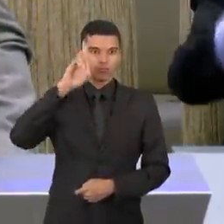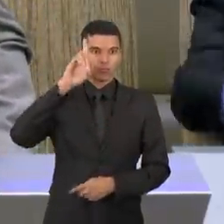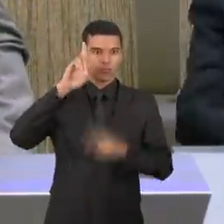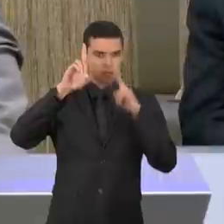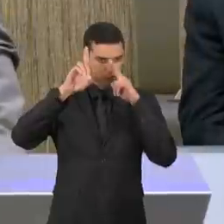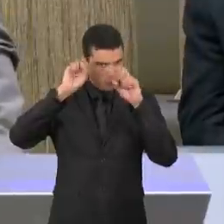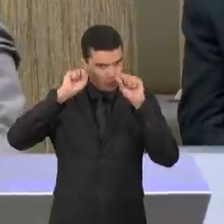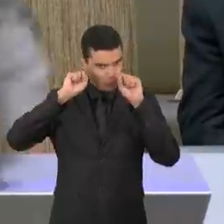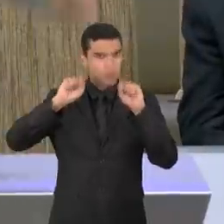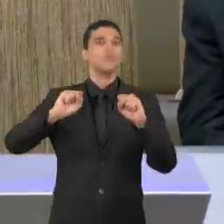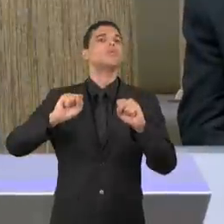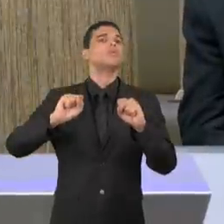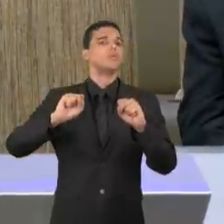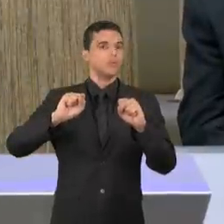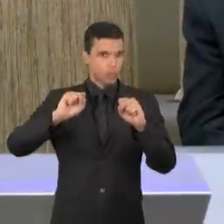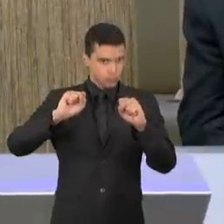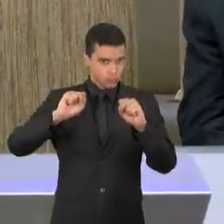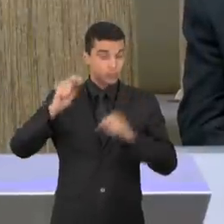beneficência,